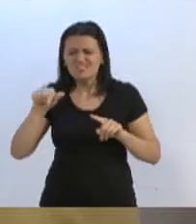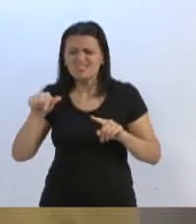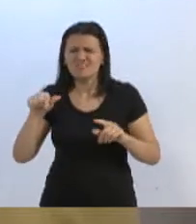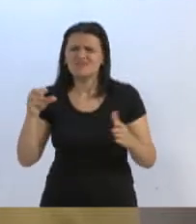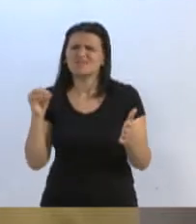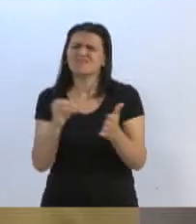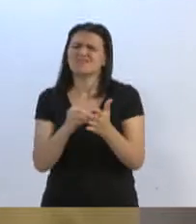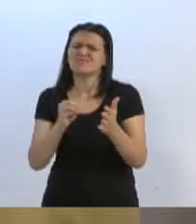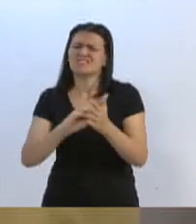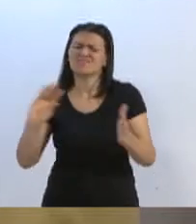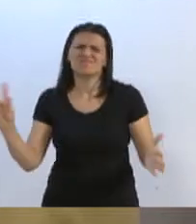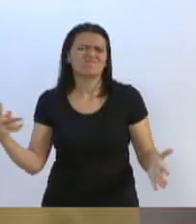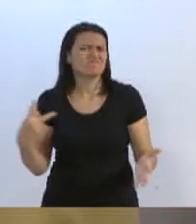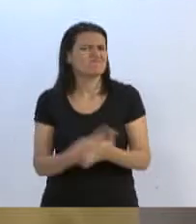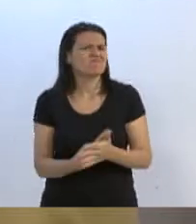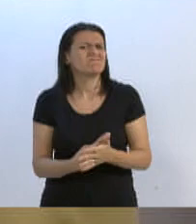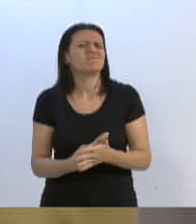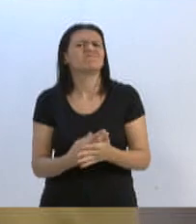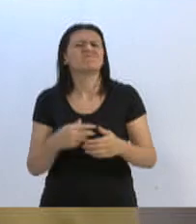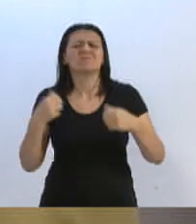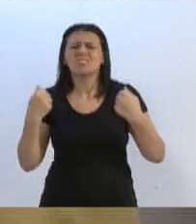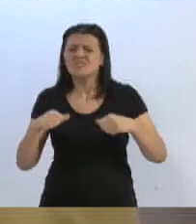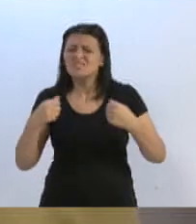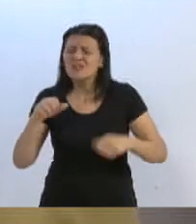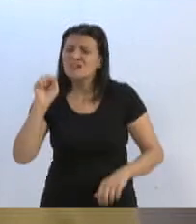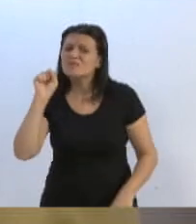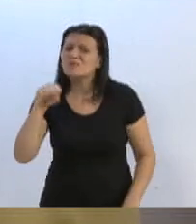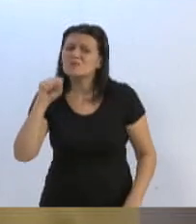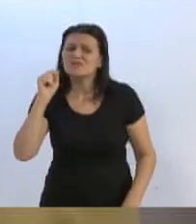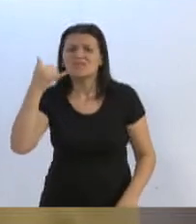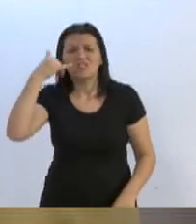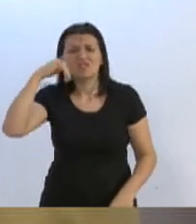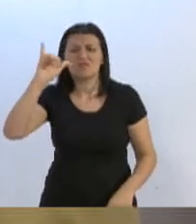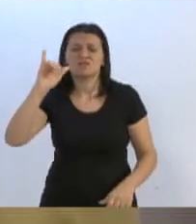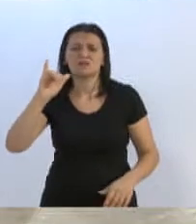vereador adriano deveriam sim poderiam ter evitado essa tragédia muito obrigado